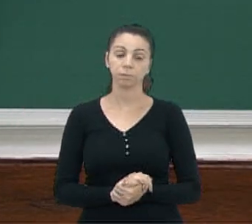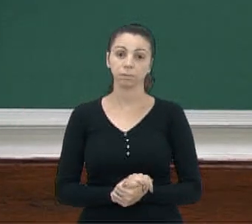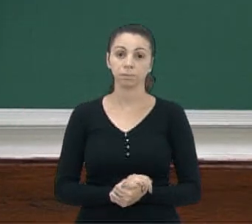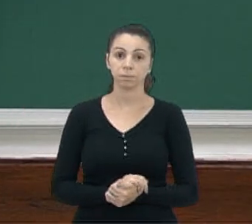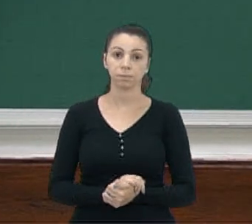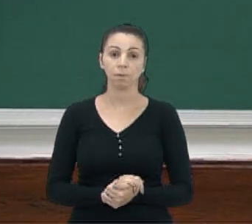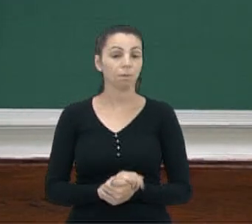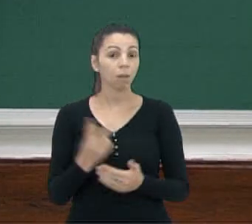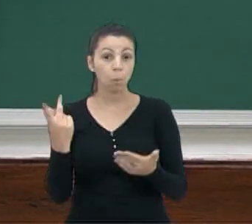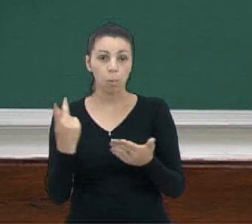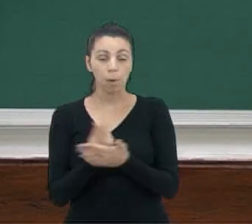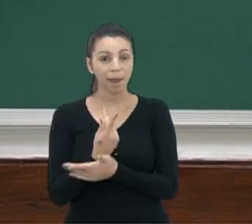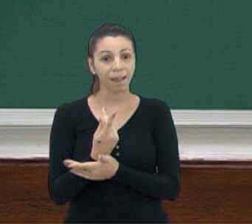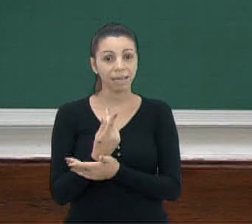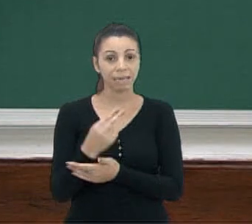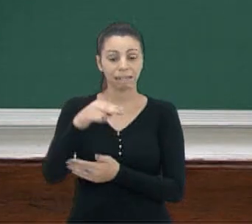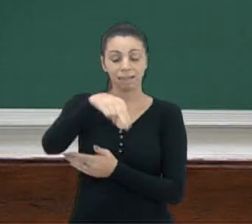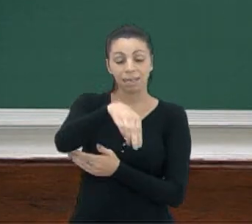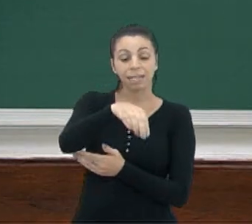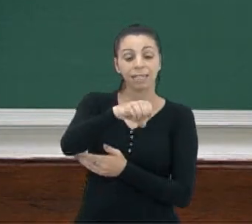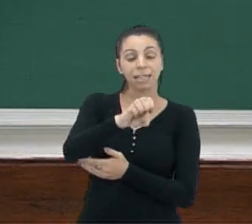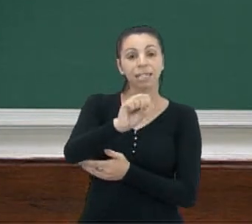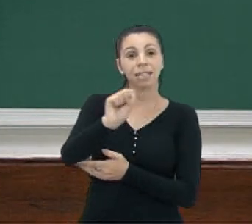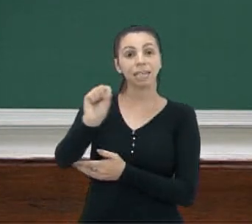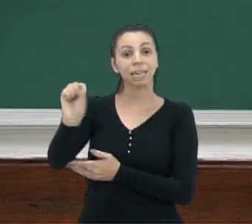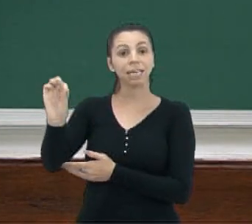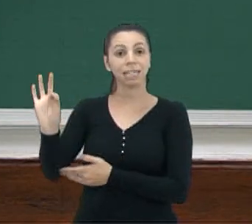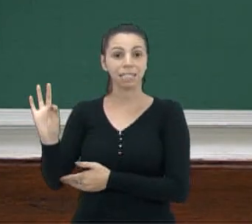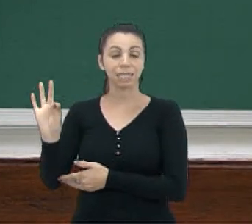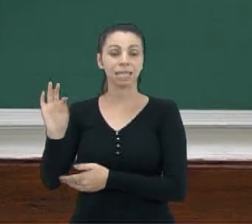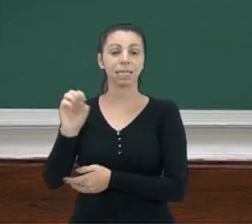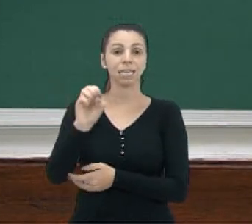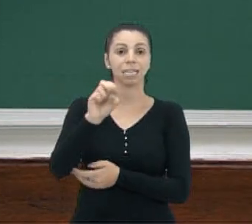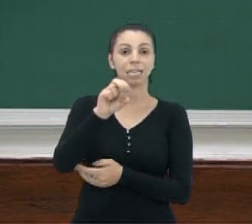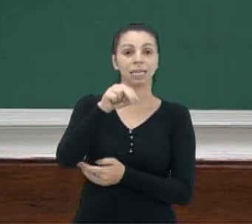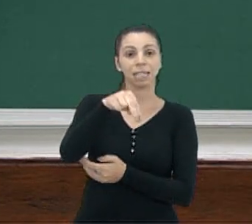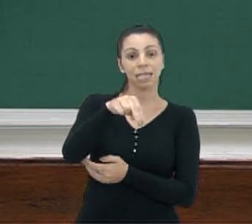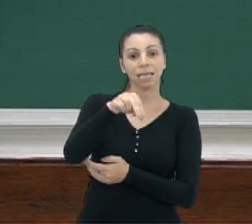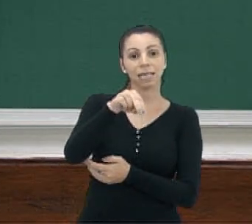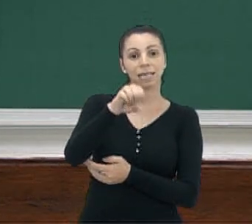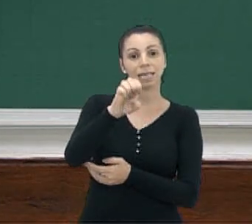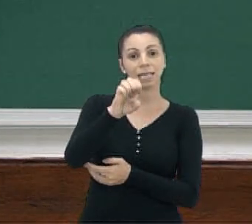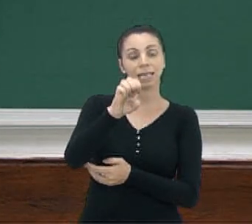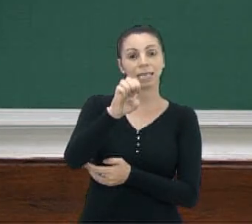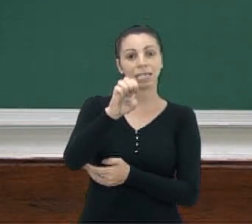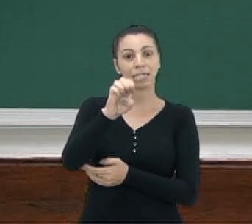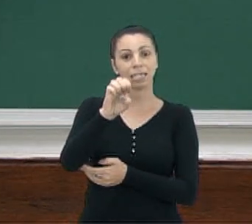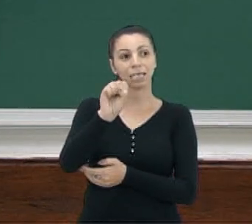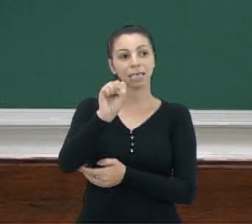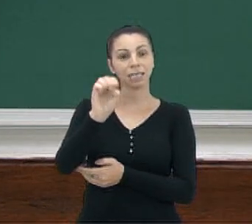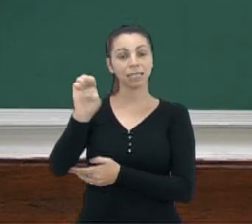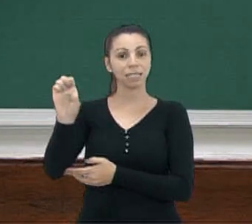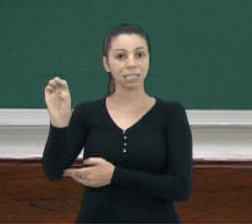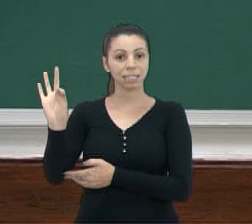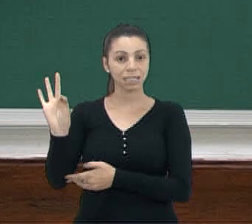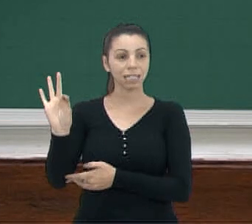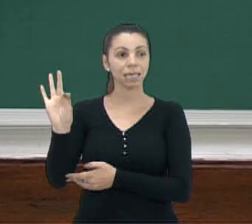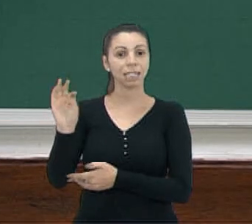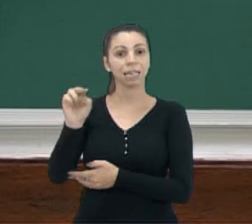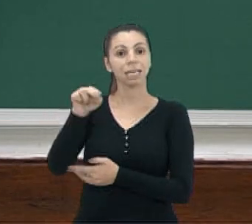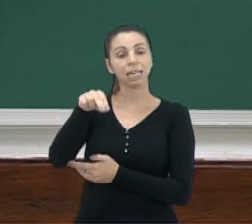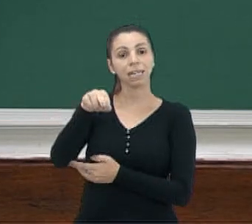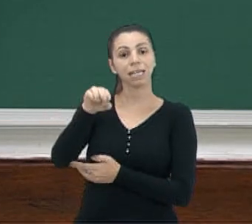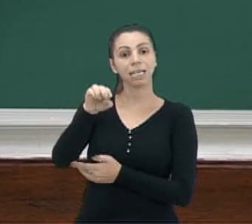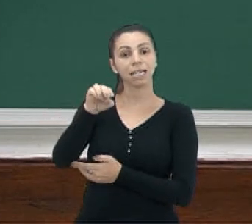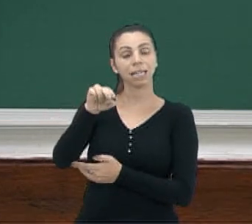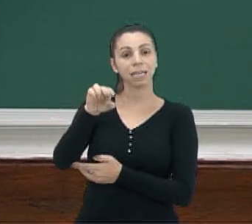errem mais. Esse, nesse, neste, esse, este é importante na escrita. Em qualquer tipo de texto que